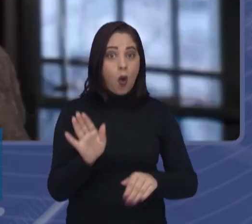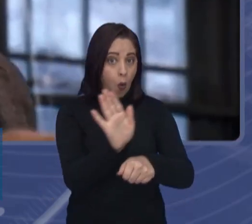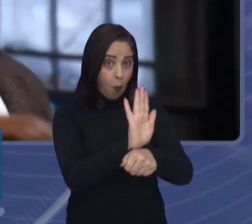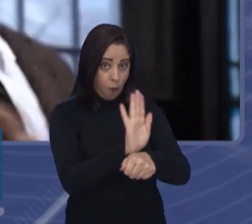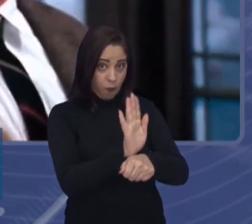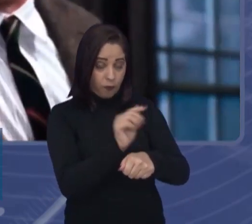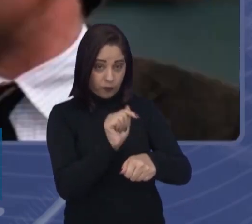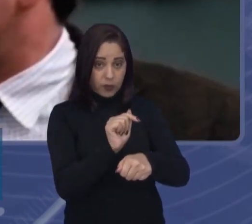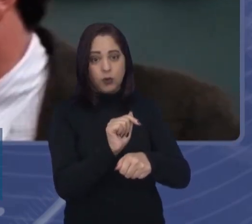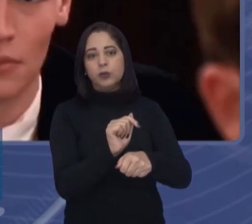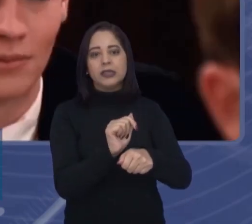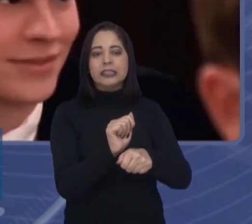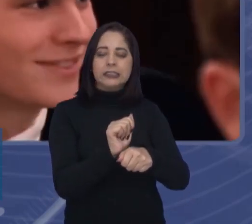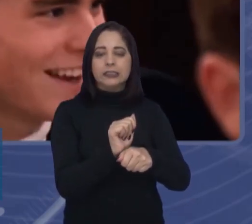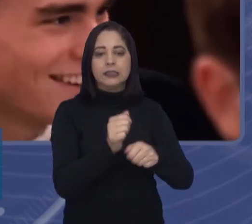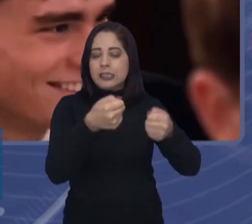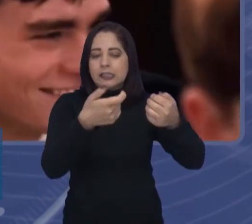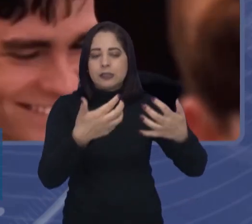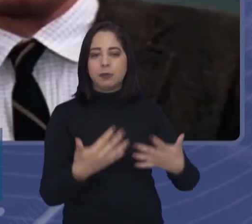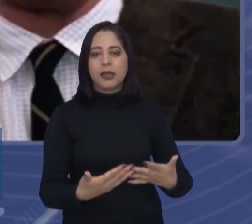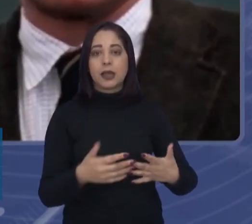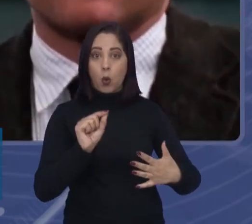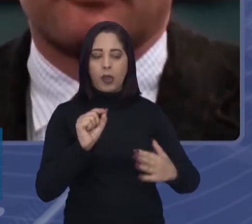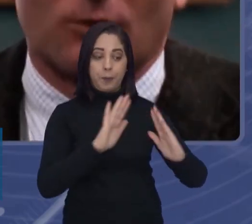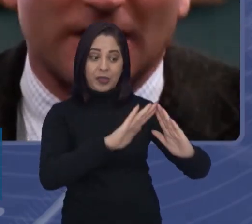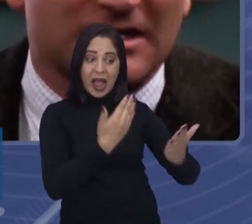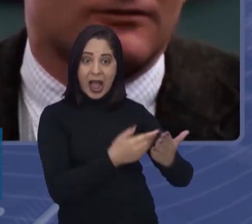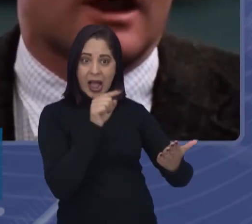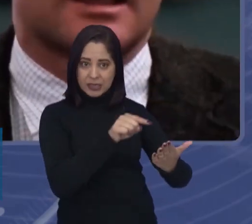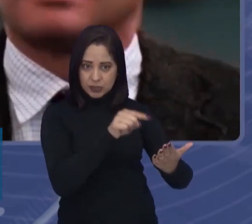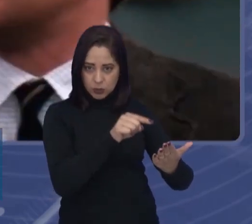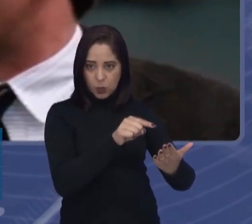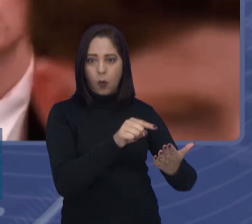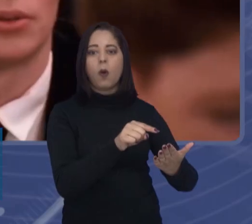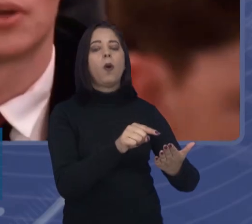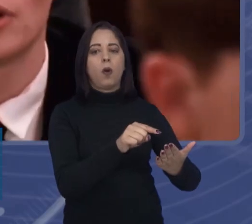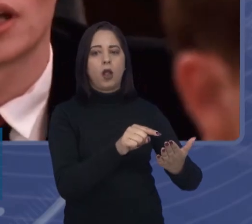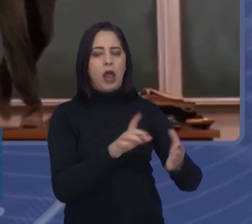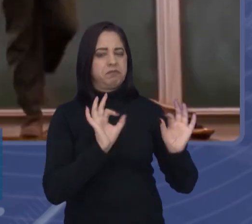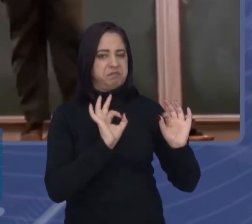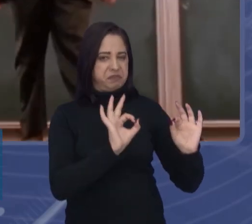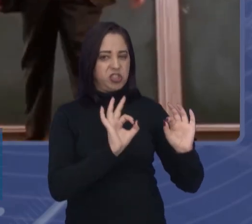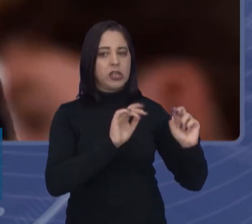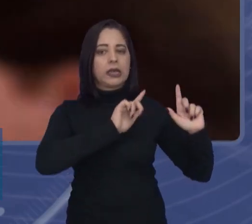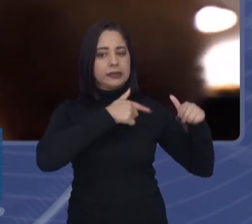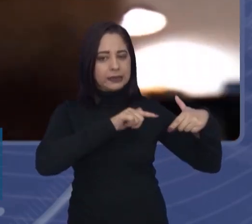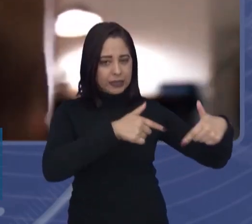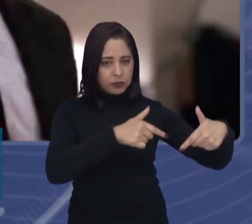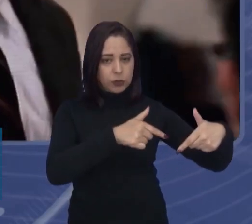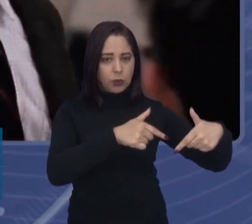filme, basicamente, ele fala de uma escola, né, elitista, super conservadora também. E